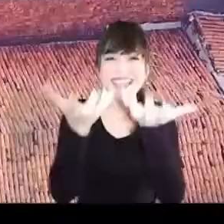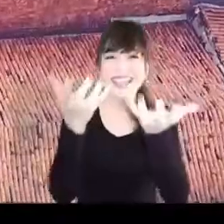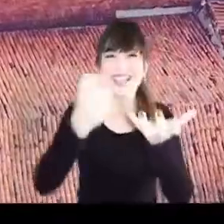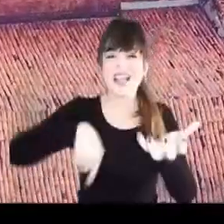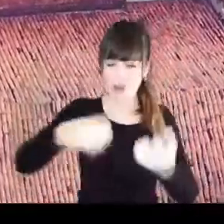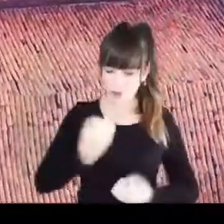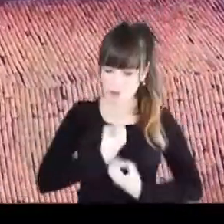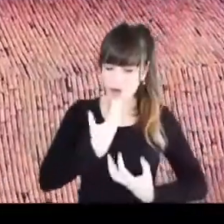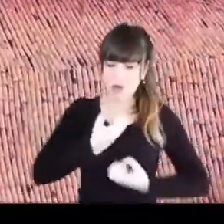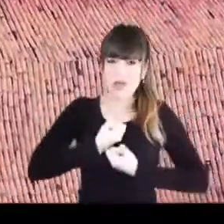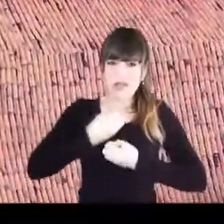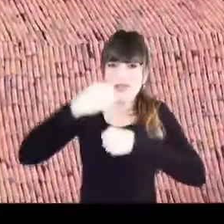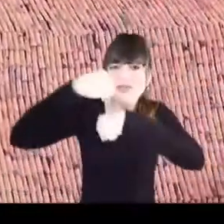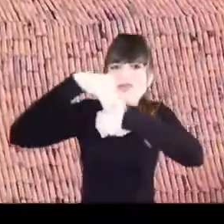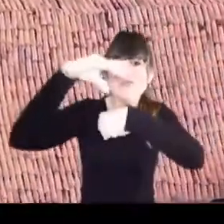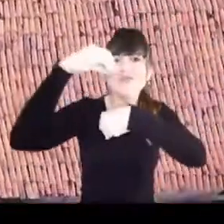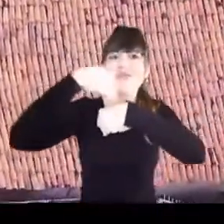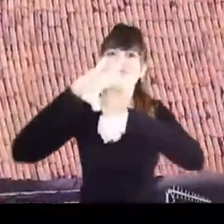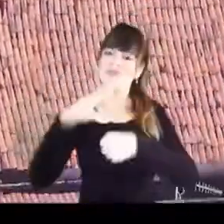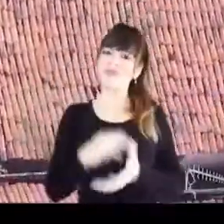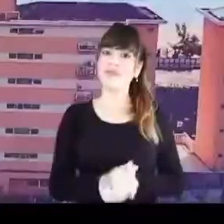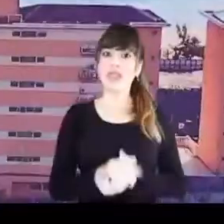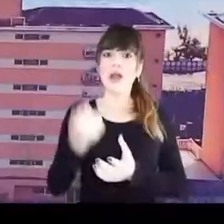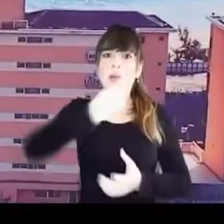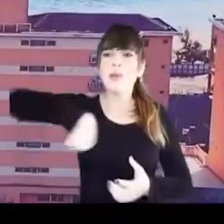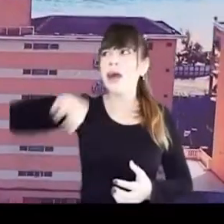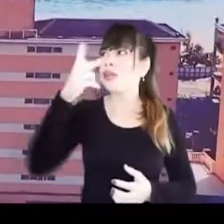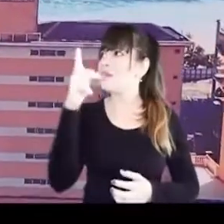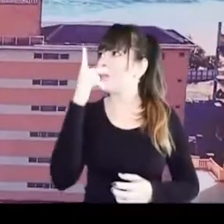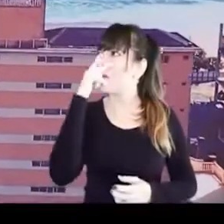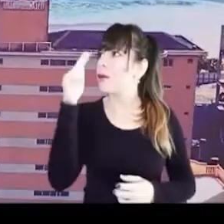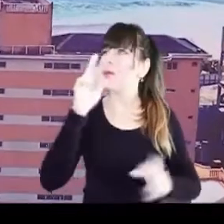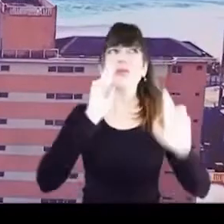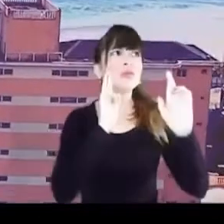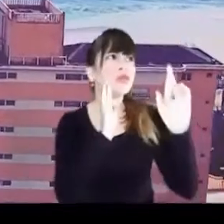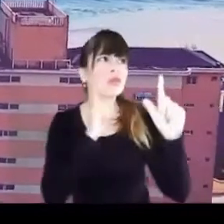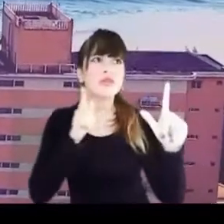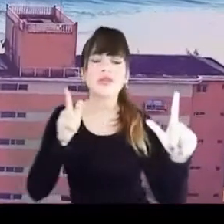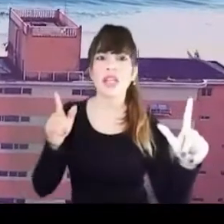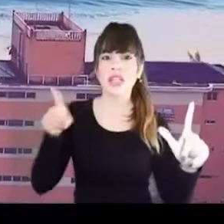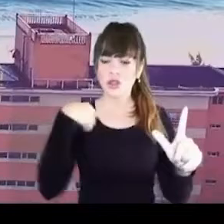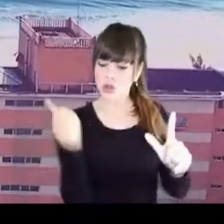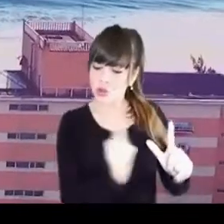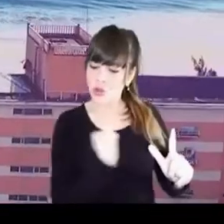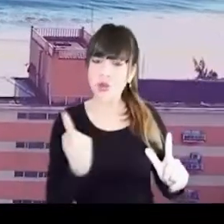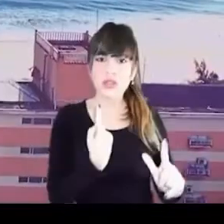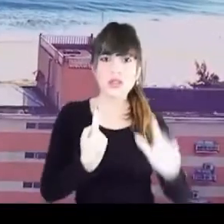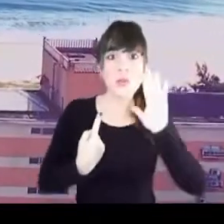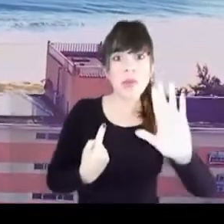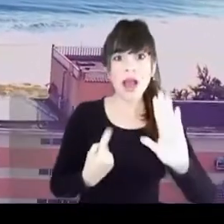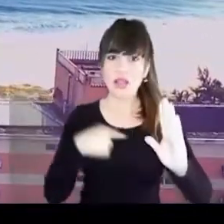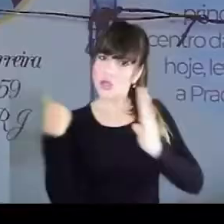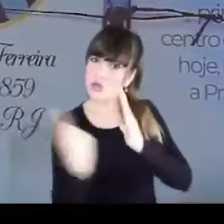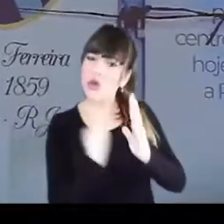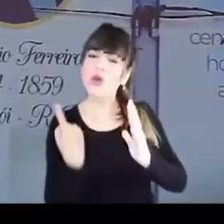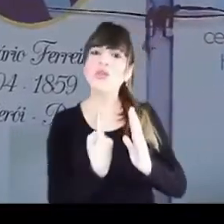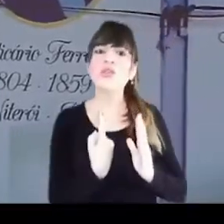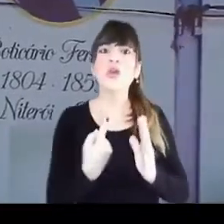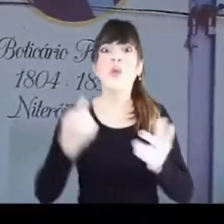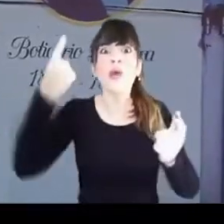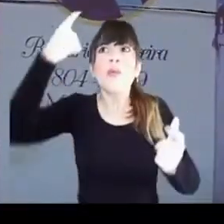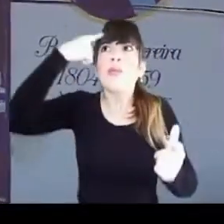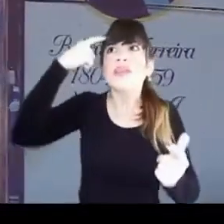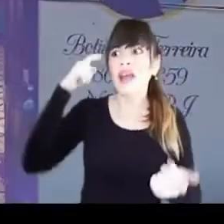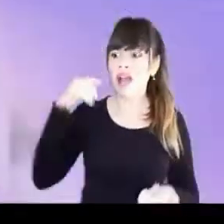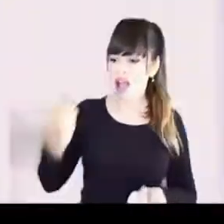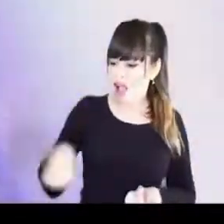casa. Um pedaço de poesia é o que queremos trazer. Estamos, parece, no meio de um grande desconhecido. Isolados, mas